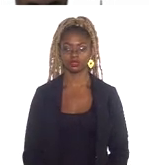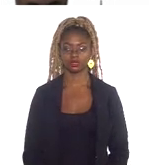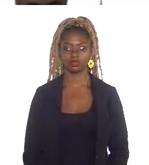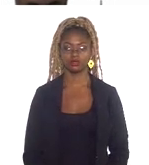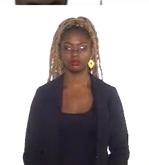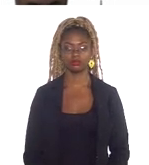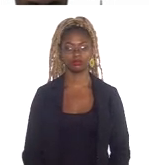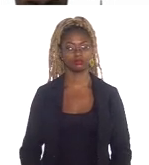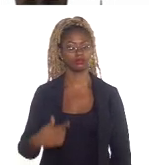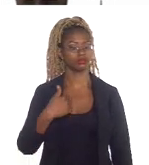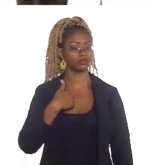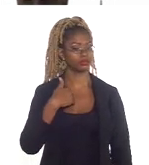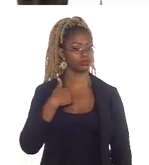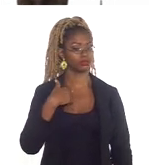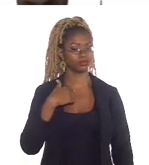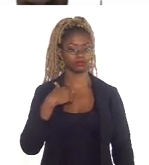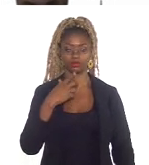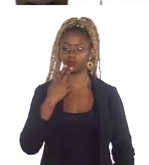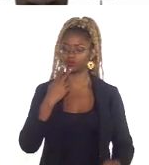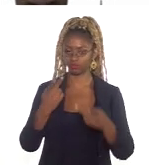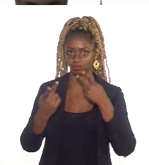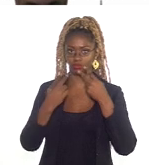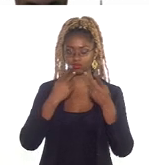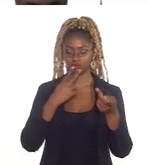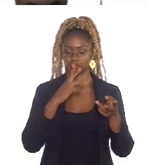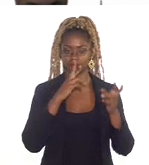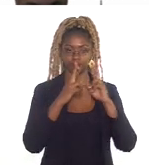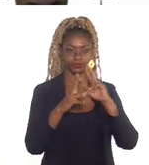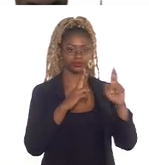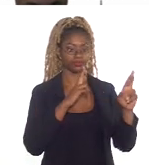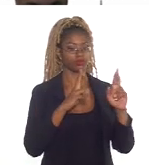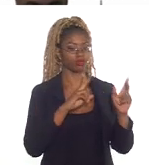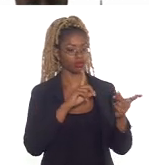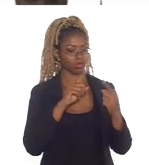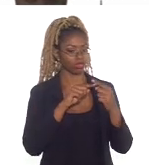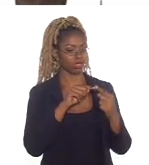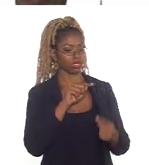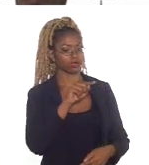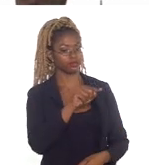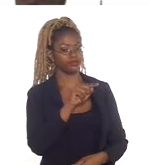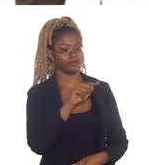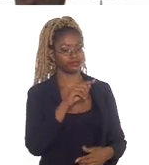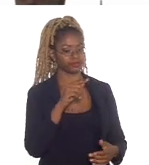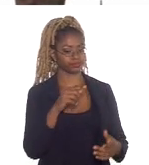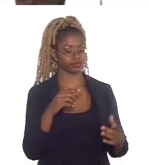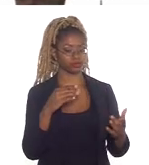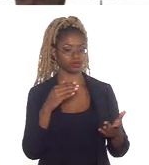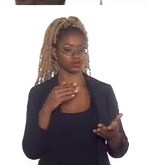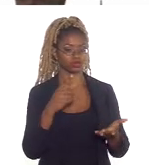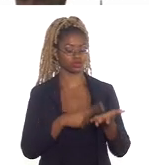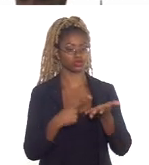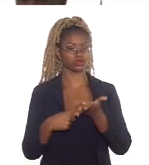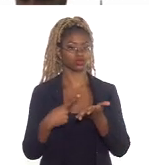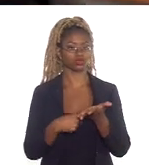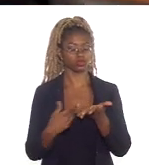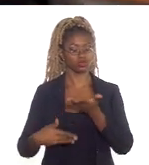Eu vou fazer aqui as considerações em relação ao acordo de cooperação